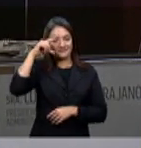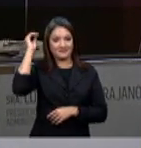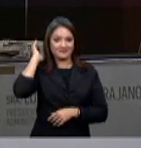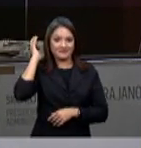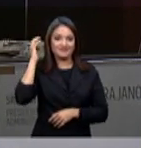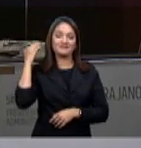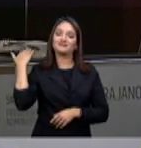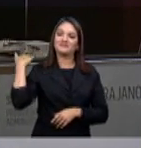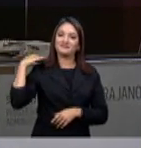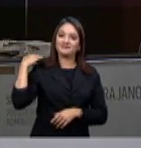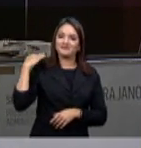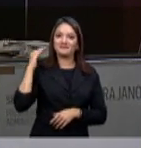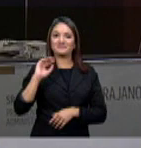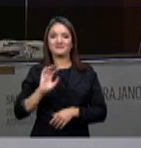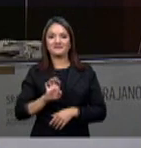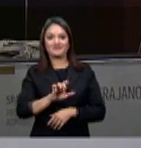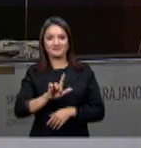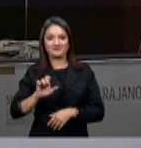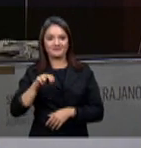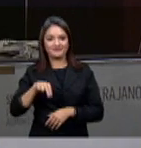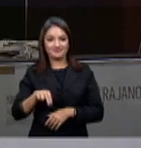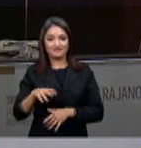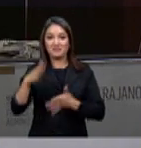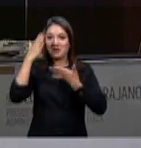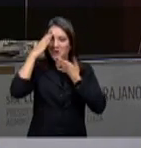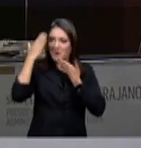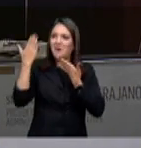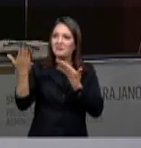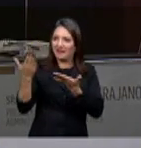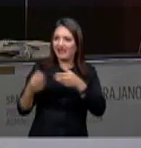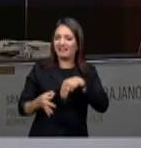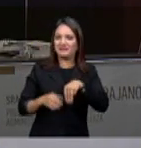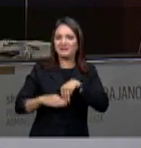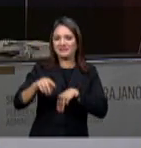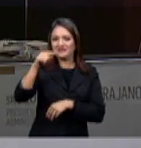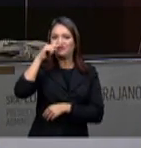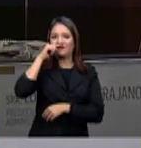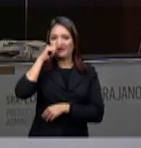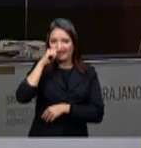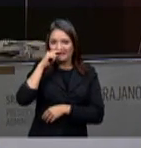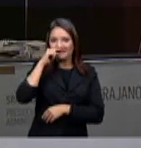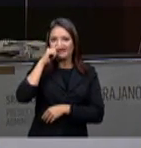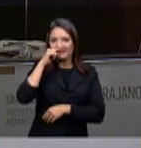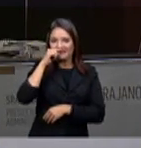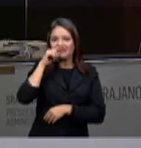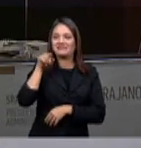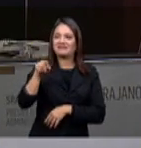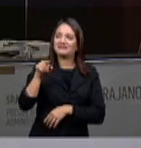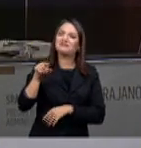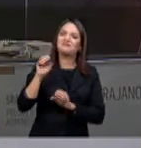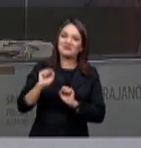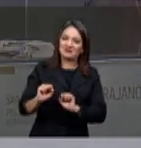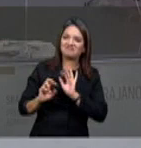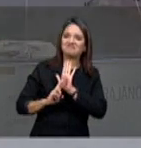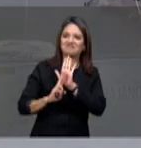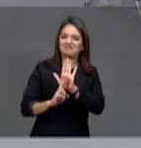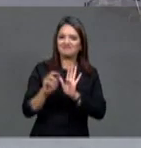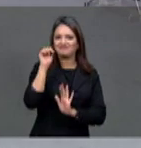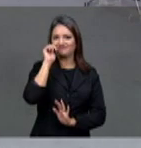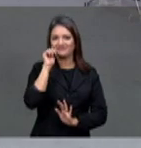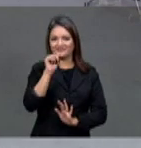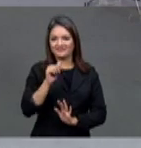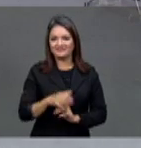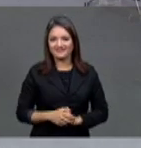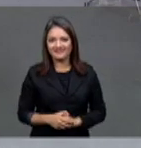obrigado Ministro que tem a nossa voz eu dou a minha voz para você em nome de Jesus então muito obrigado minhas colegas